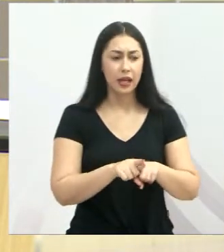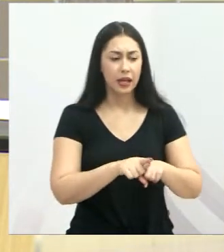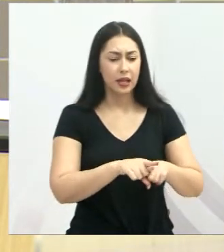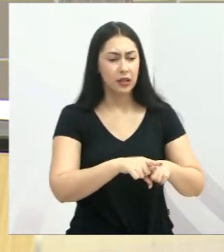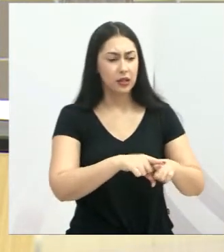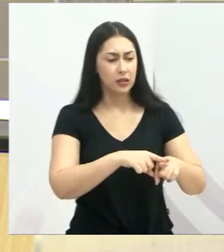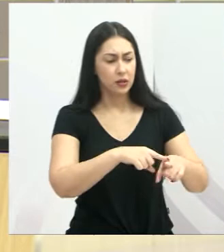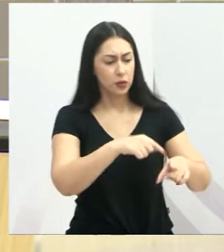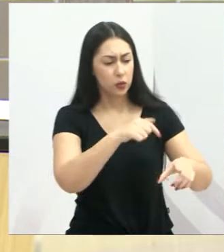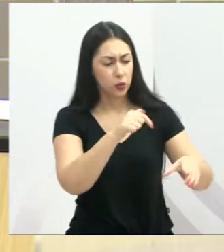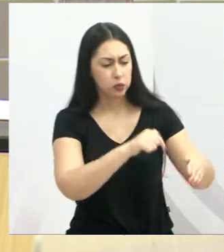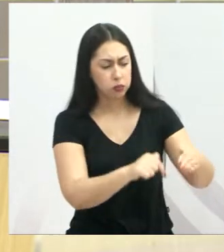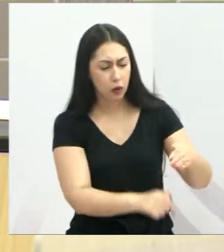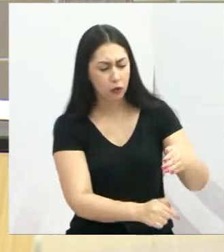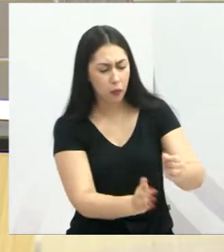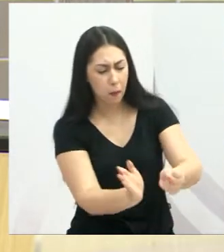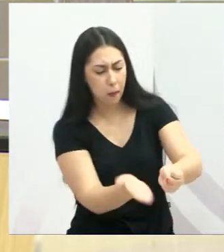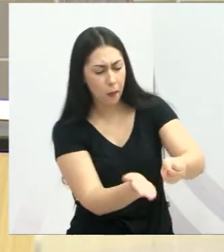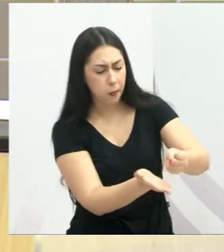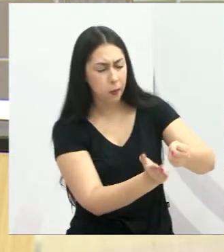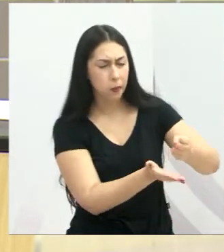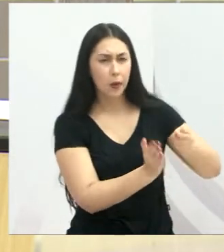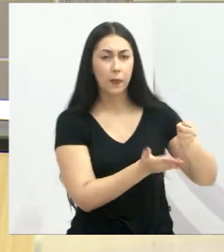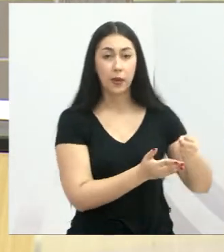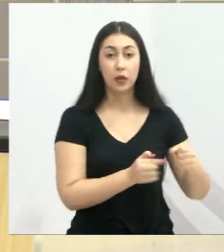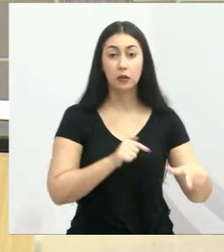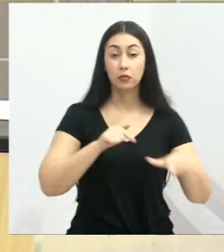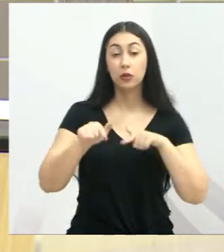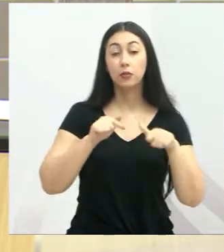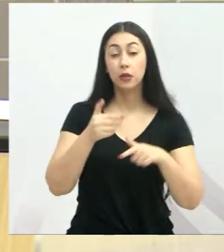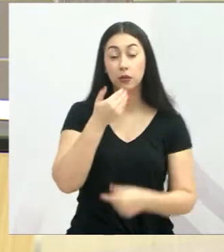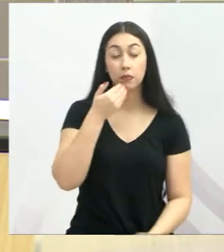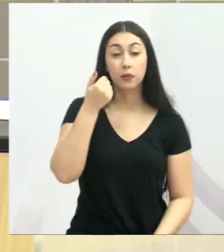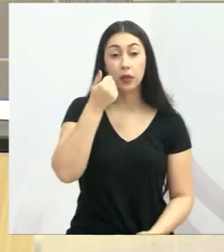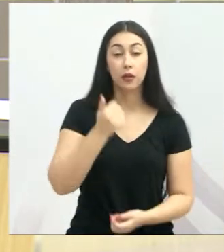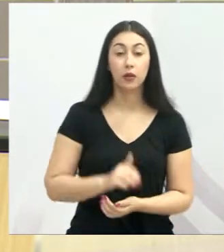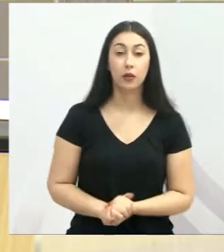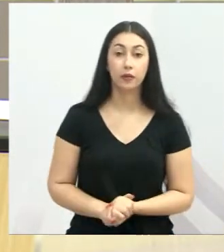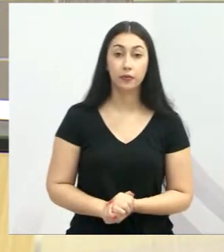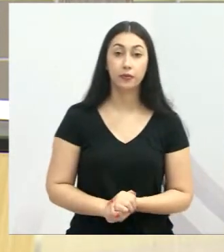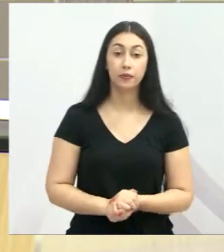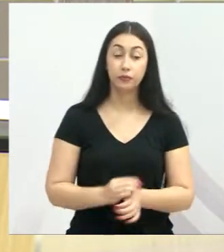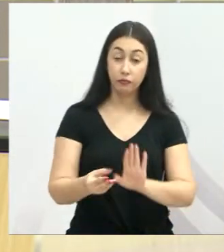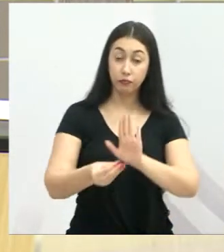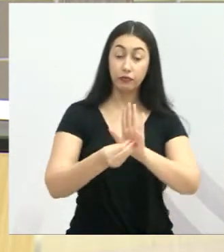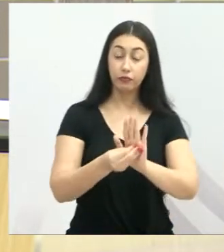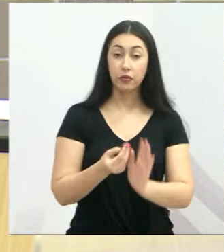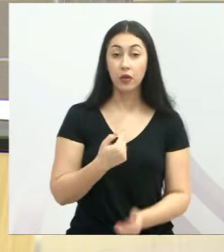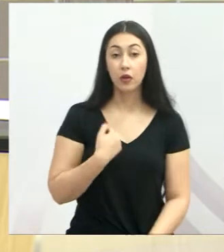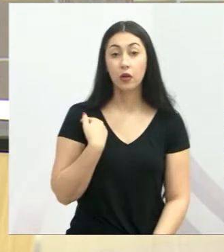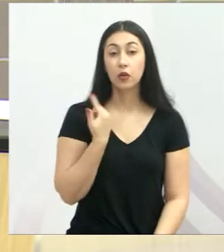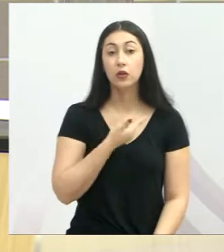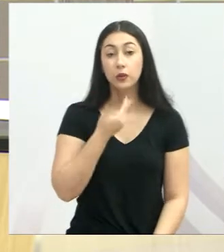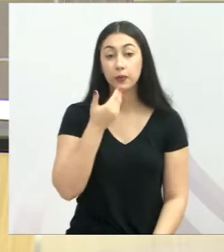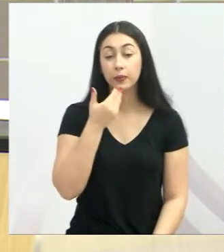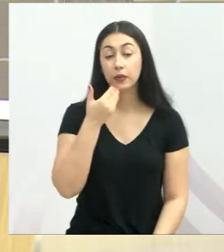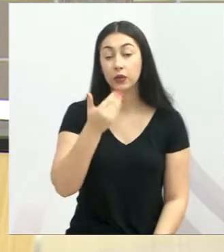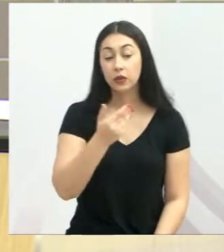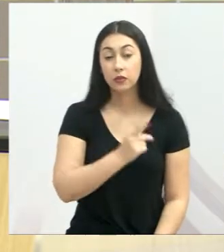o efeito mais duradouro e eficiente do serviço. Feito o registro, respeitosamente requeremos a presença dessa